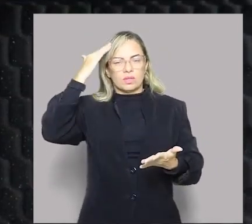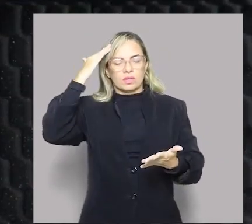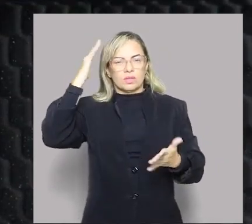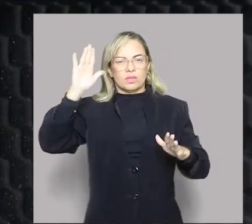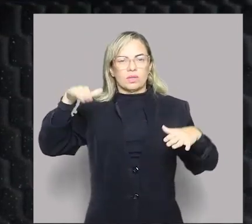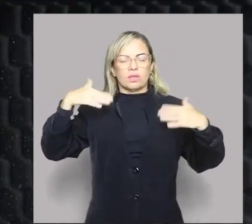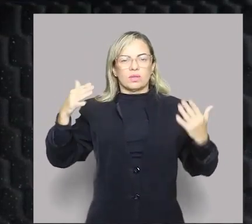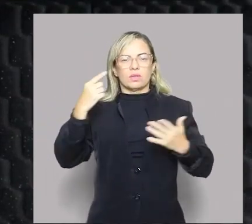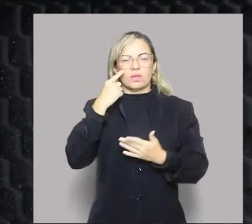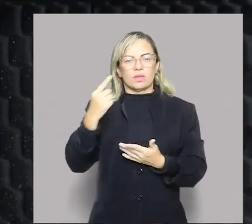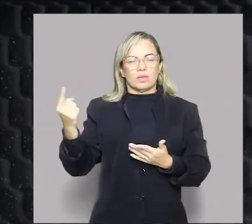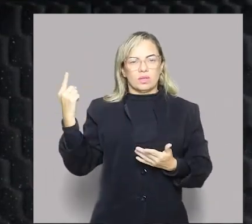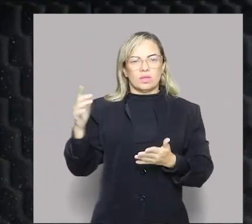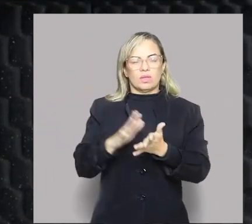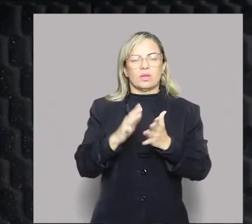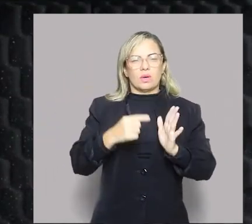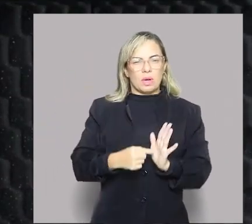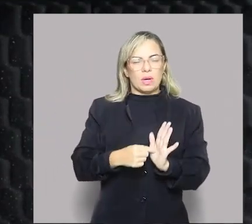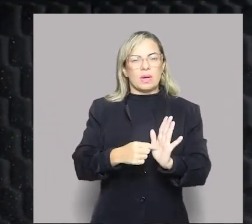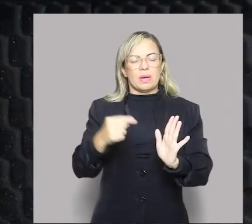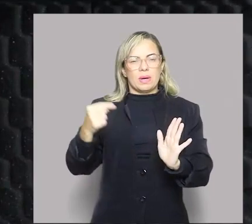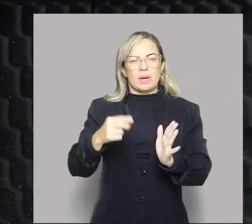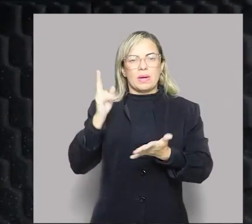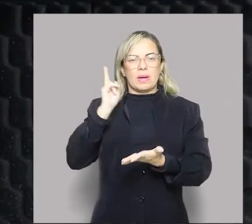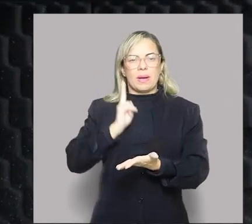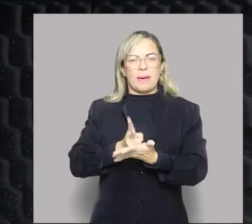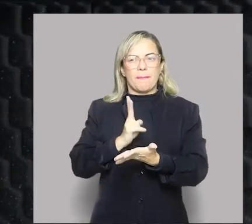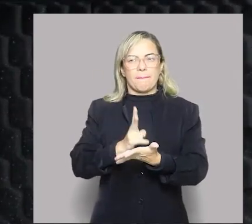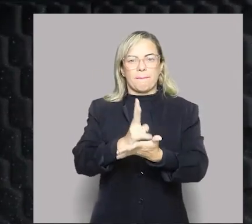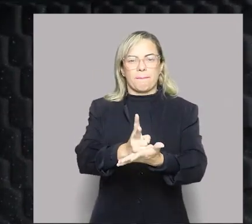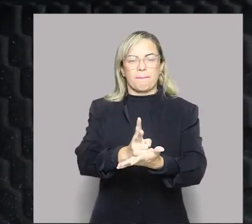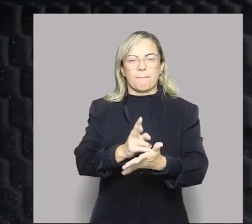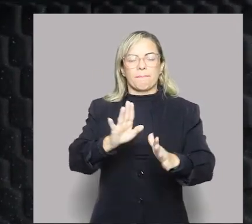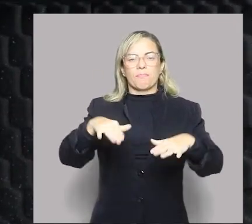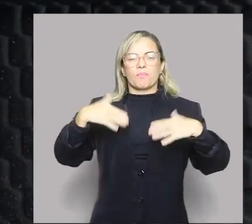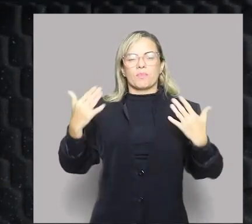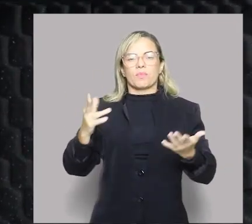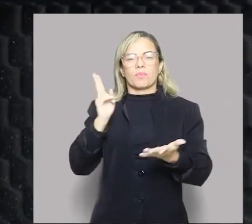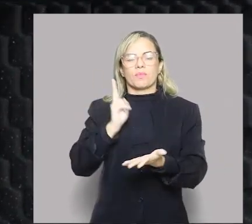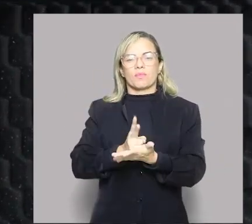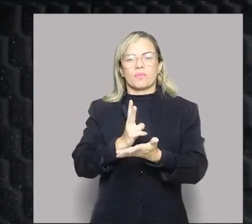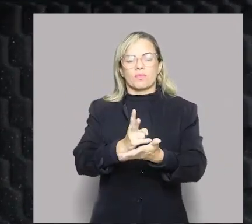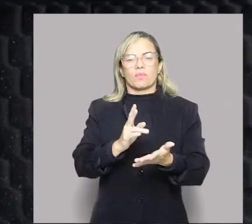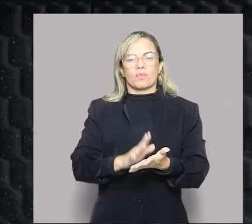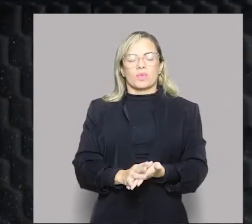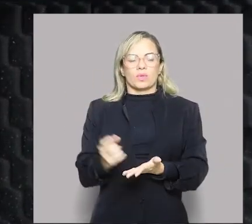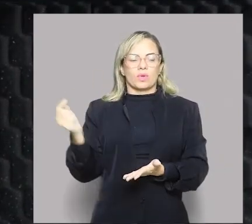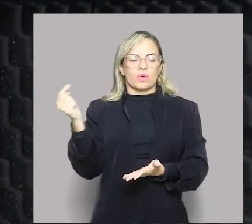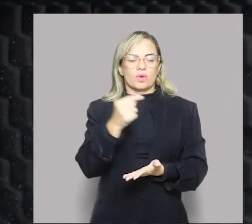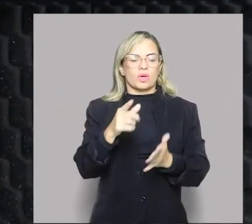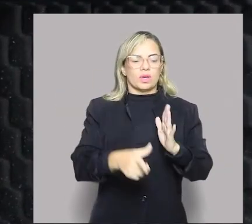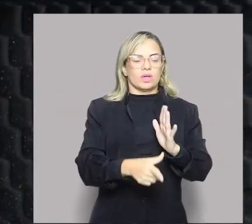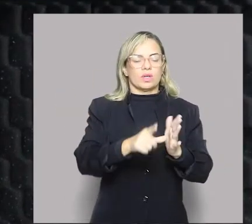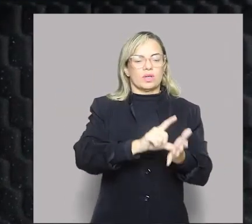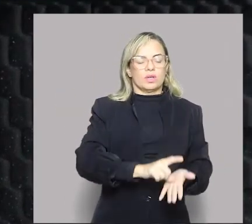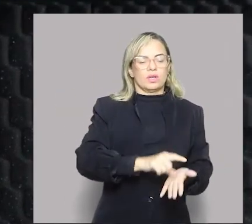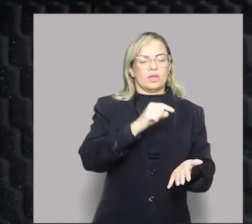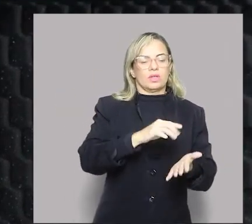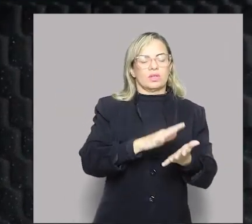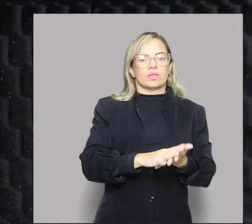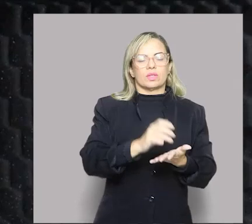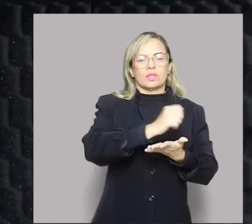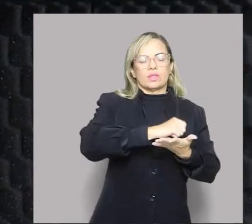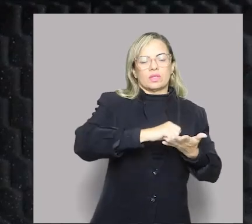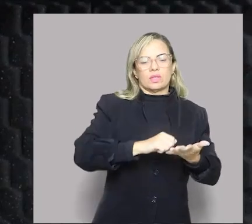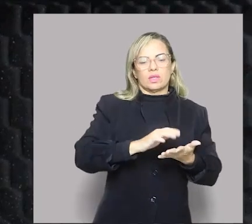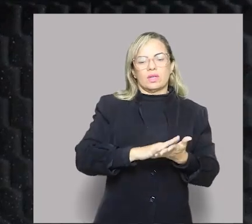como isso traz a ideia de contiguidade. O que é contiguidade? Vou pegar o que eu disse anteriormente e agora eu